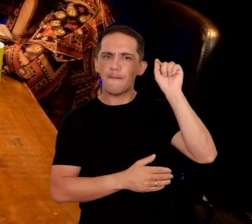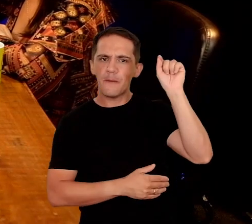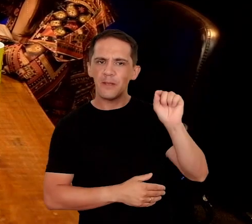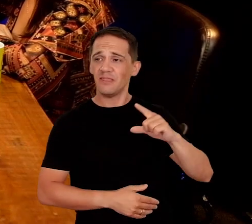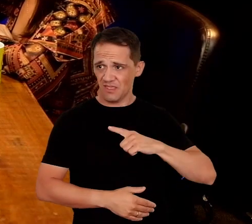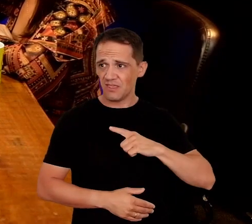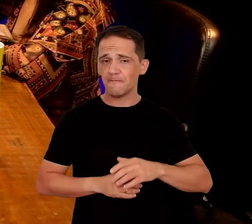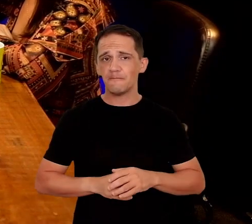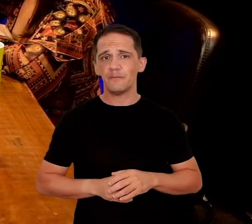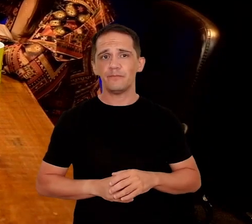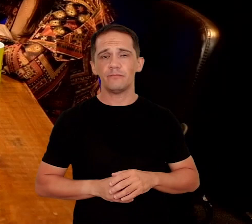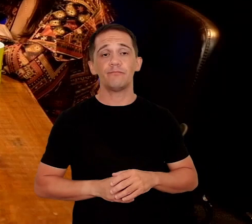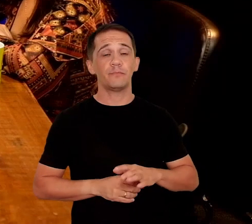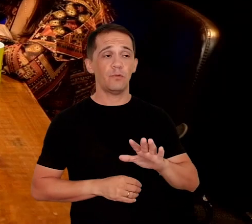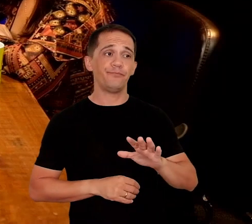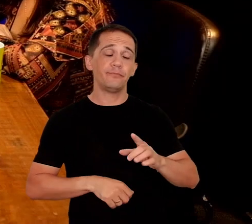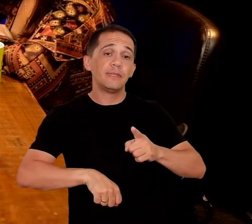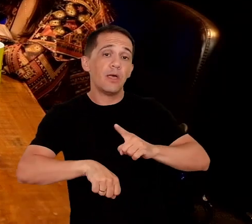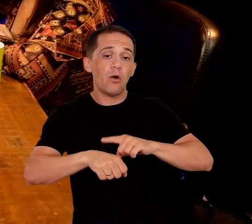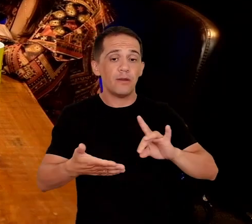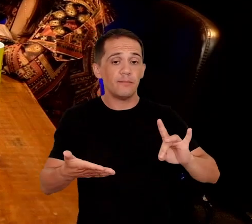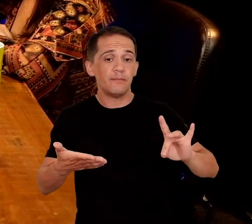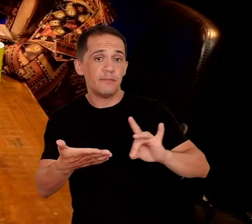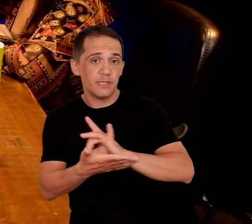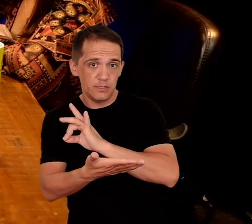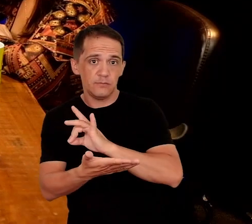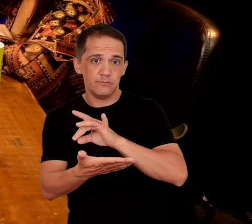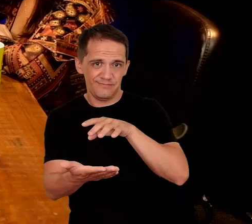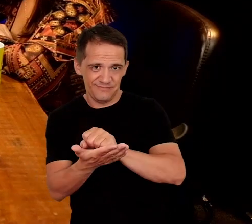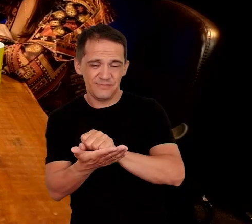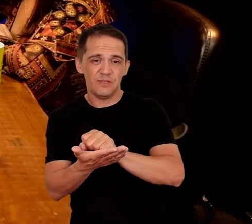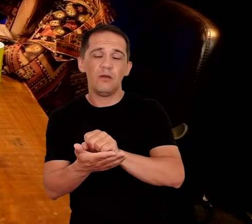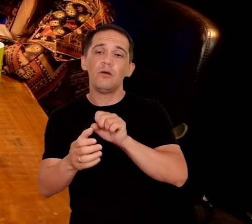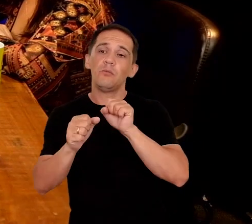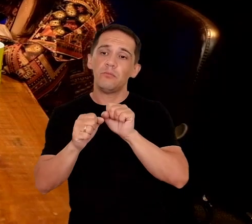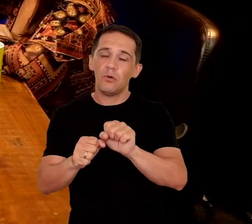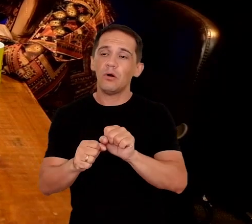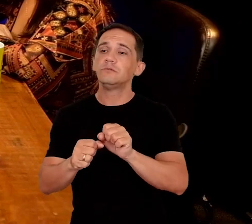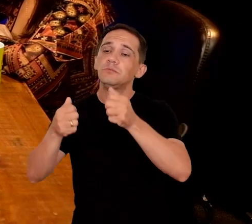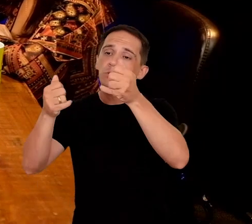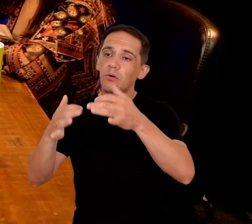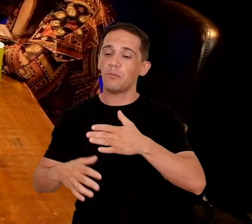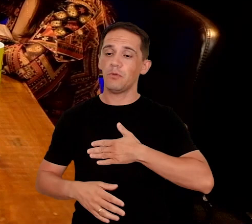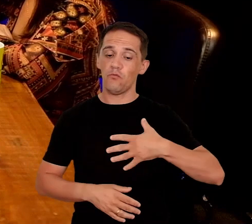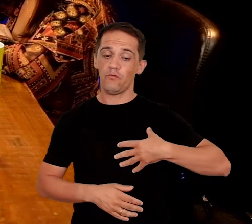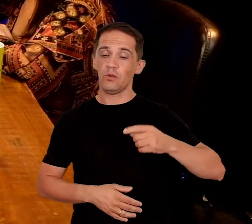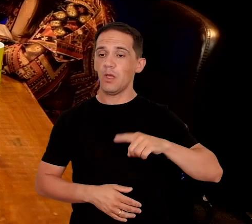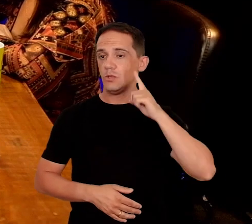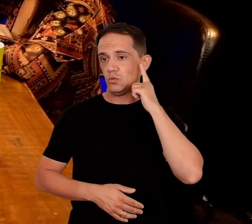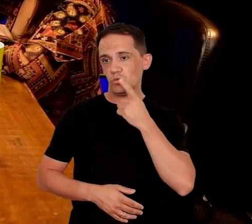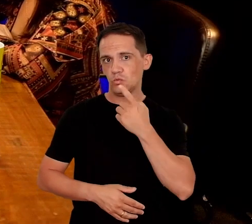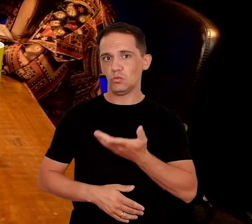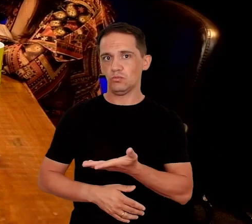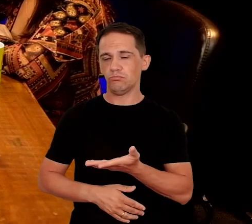tem escola, quais são os na hora que locais? ele vai fazer a matrícula do filho, ele já diz que o filho é surdo e ele já sabe Ah, já qual é a direcionam? escola. Então, Aham. normalmente,